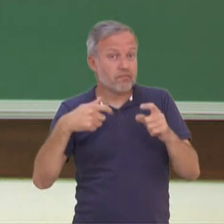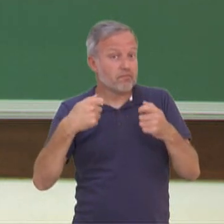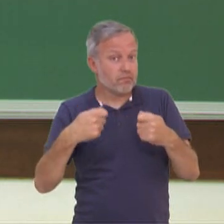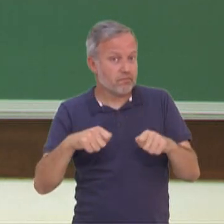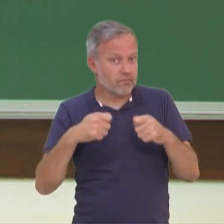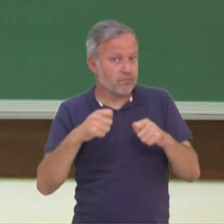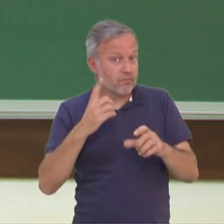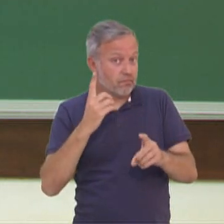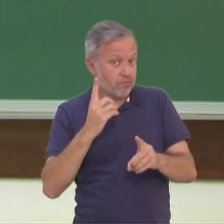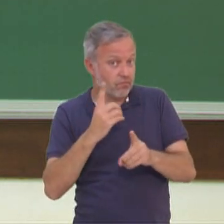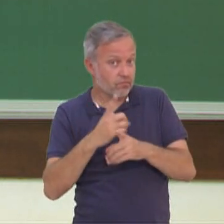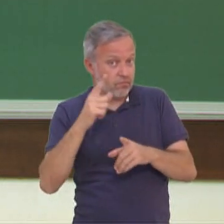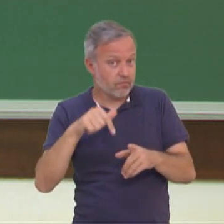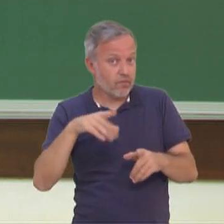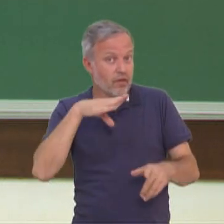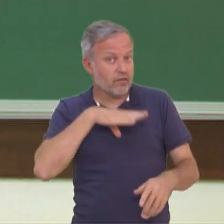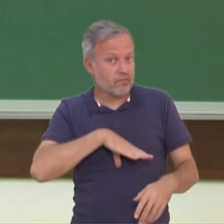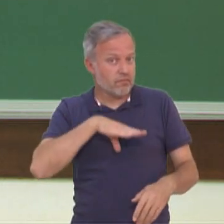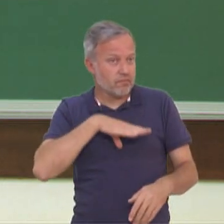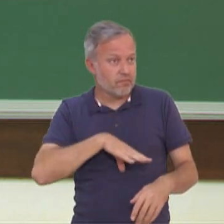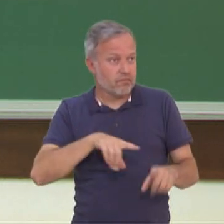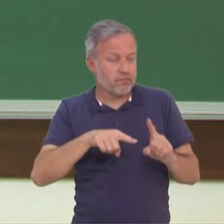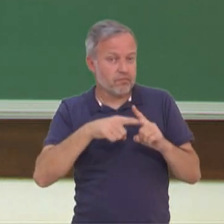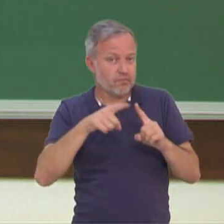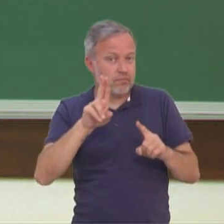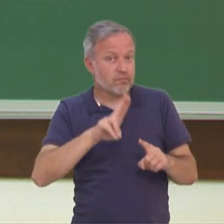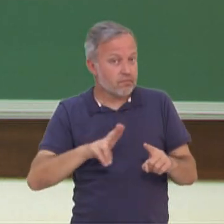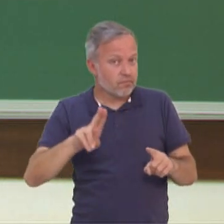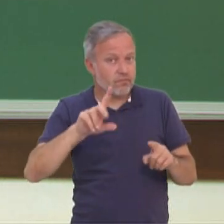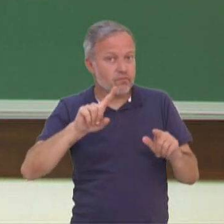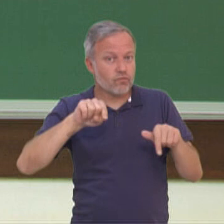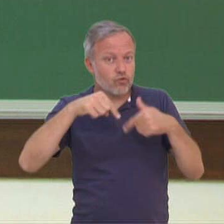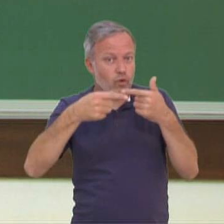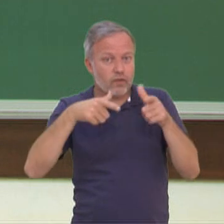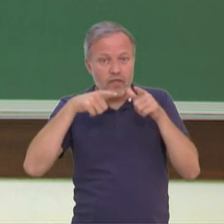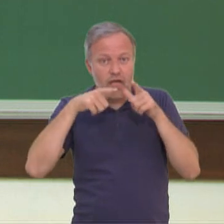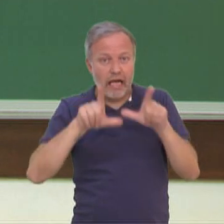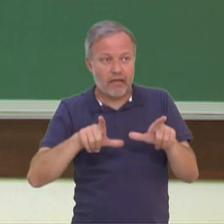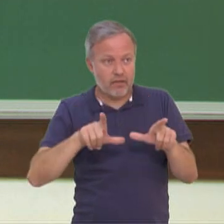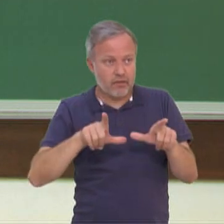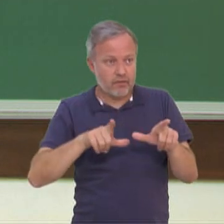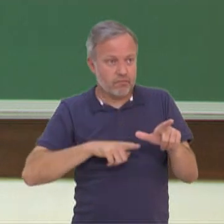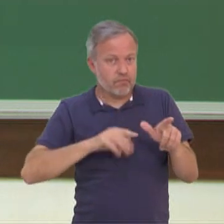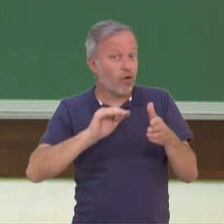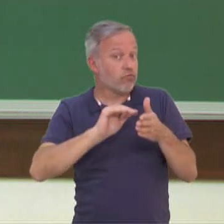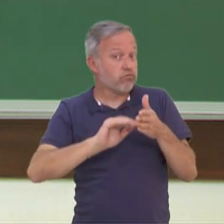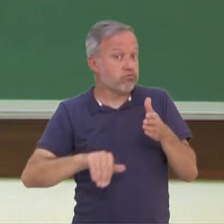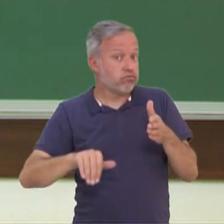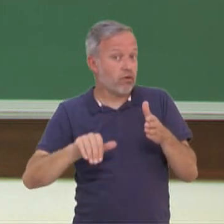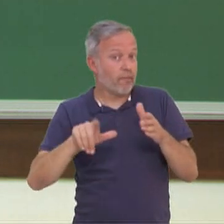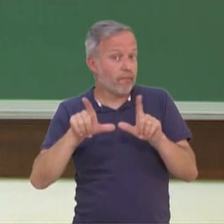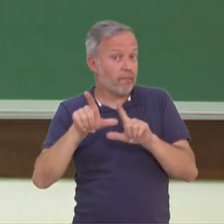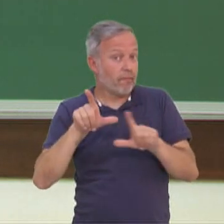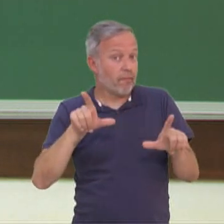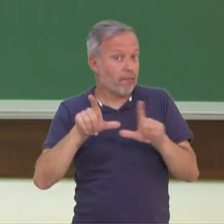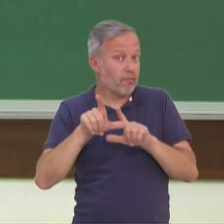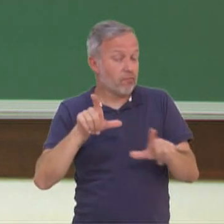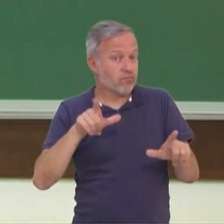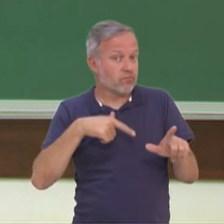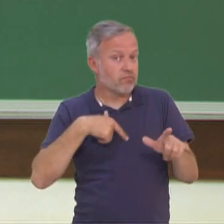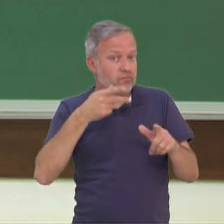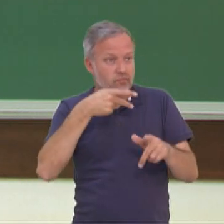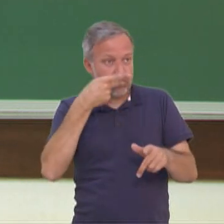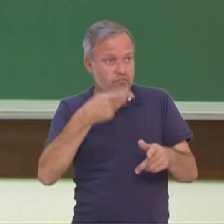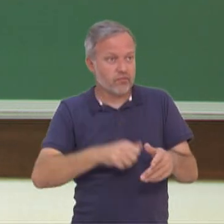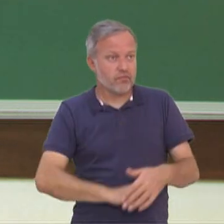preciso eu acabo encontrando legendado em português. Então, por isso eu peço que vocês desconsiderem a legenda e prestem muita atenção no que eu vou contar